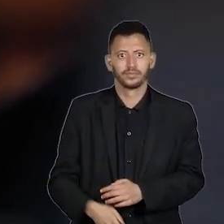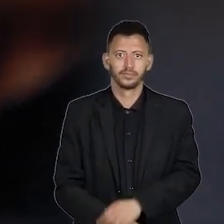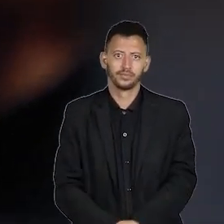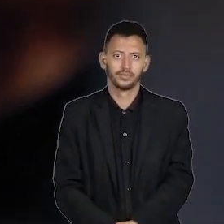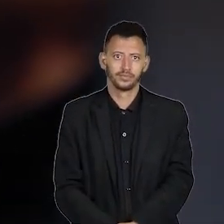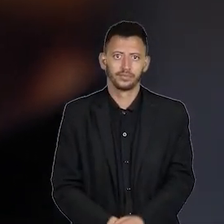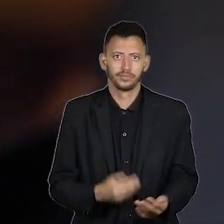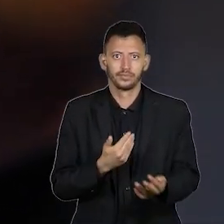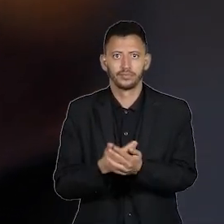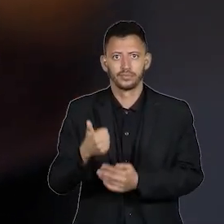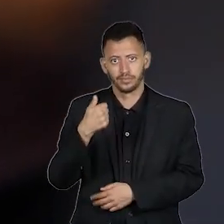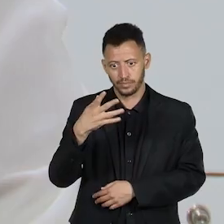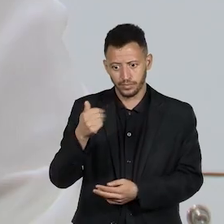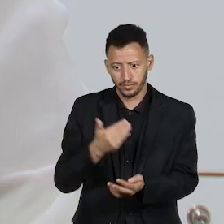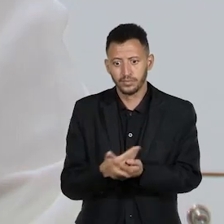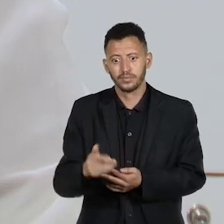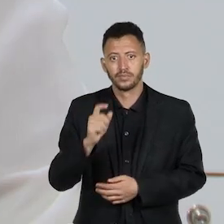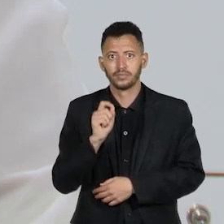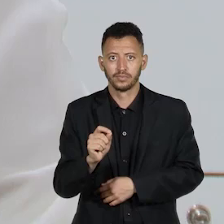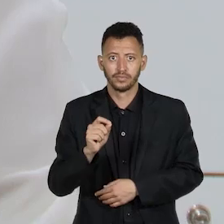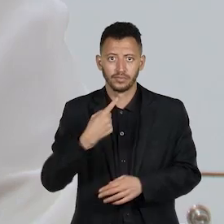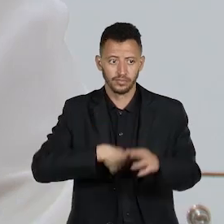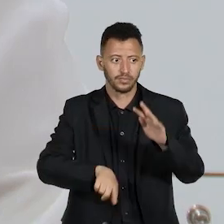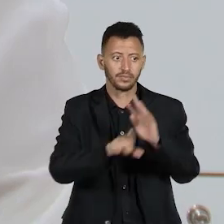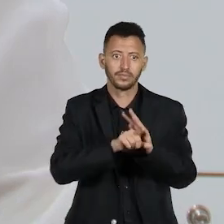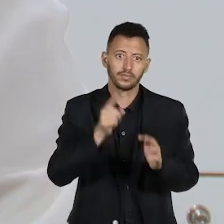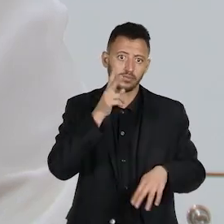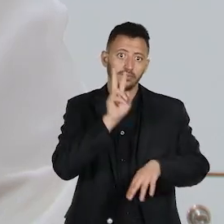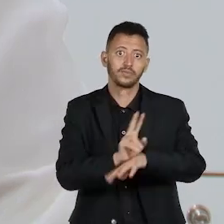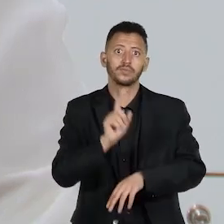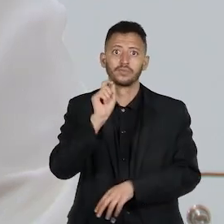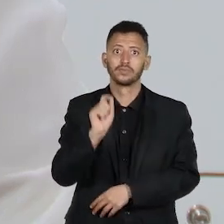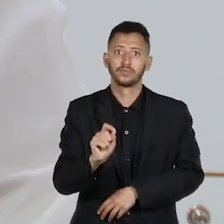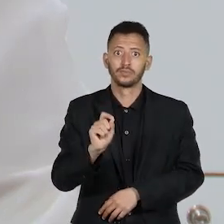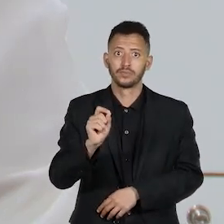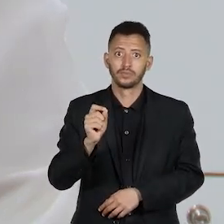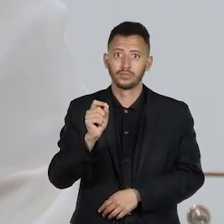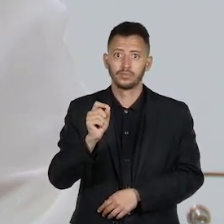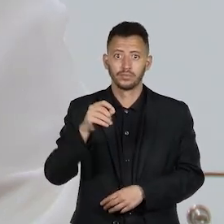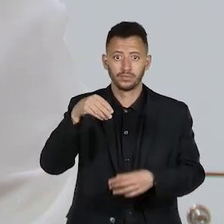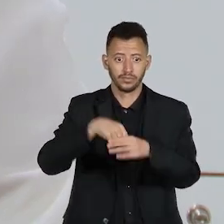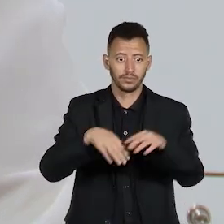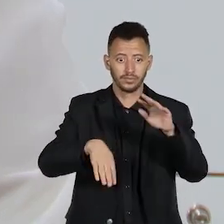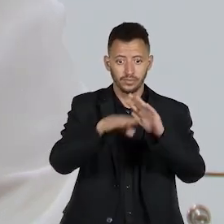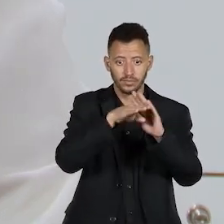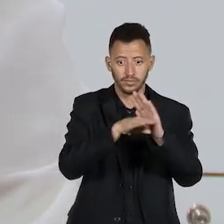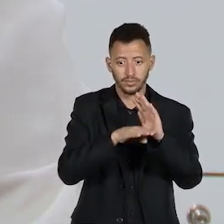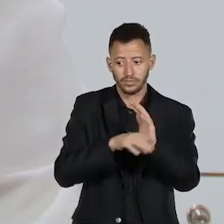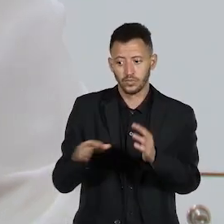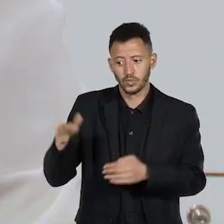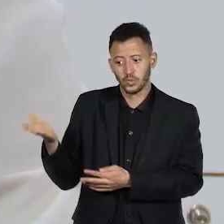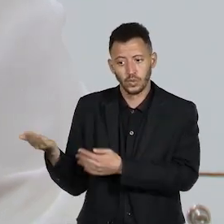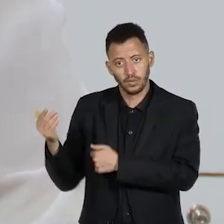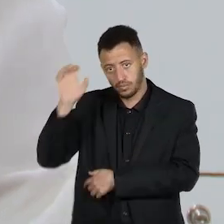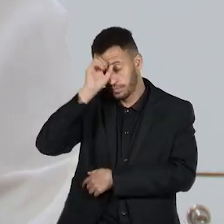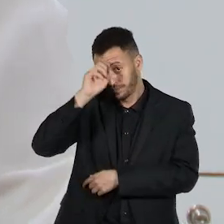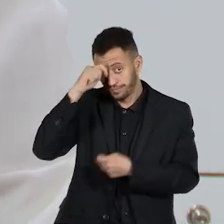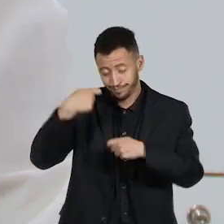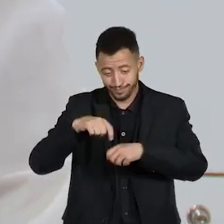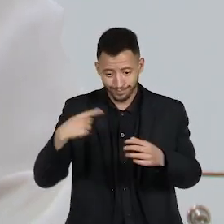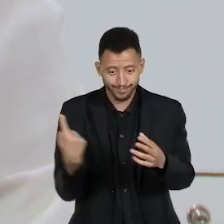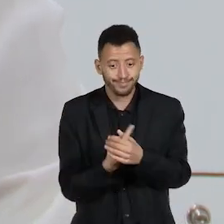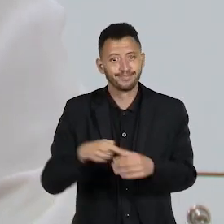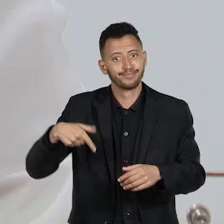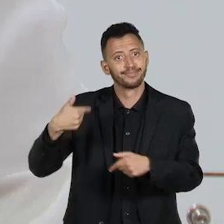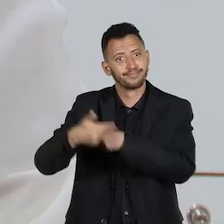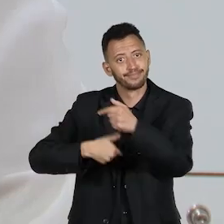de idade. A partir dos 14 anos, a lei já prevê, que através desse programa Menor Aprendiz, ela possa